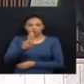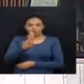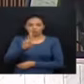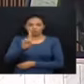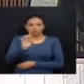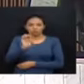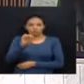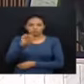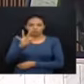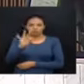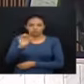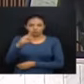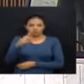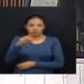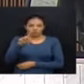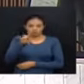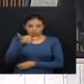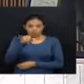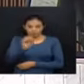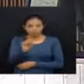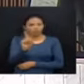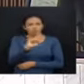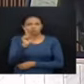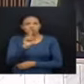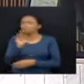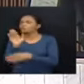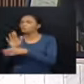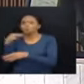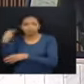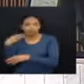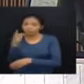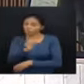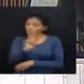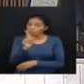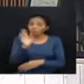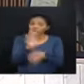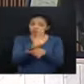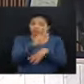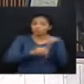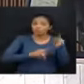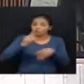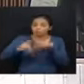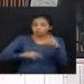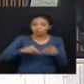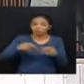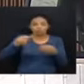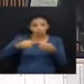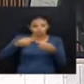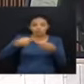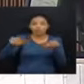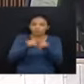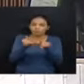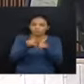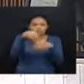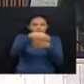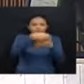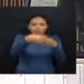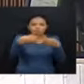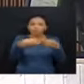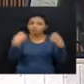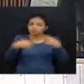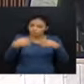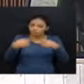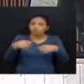vai atender a população de Prudentópolis dos municípios vizinhos que precisam de hospital equipado com um município